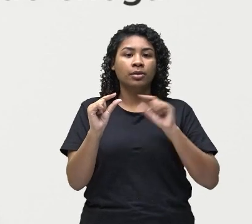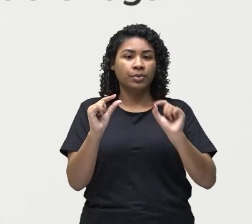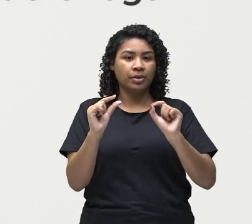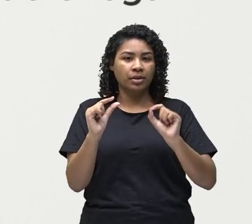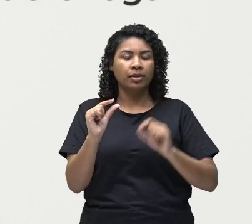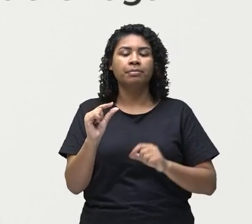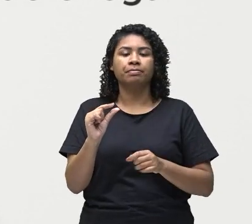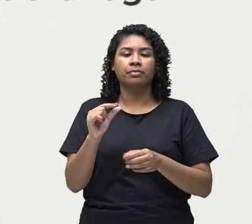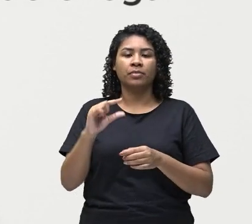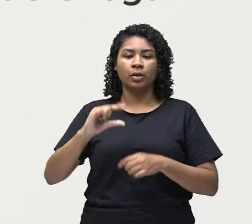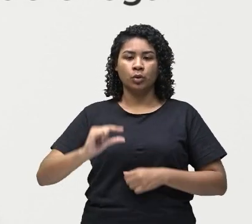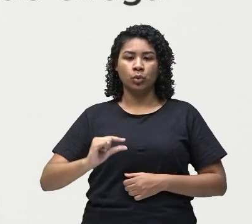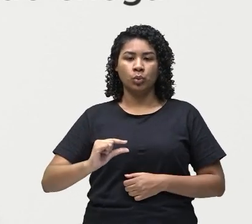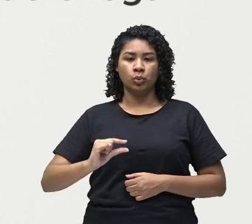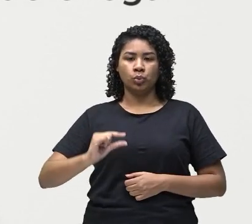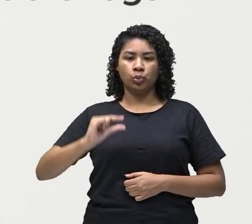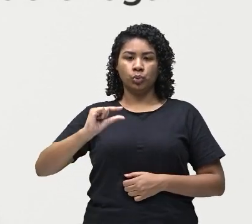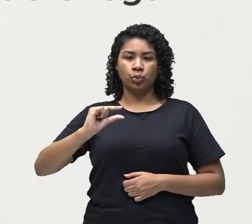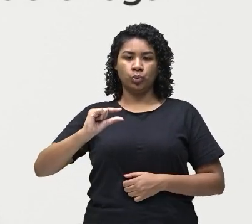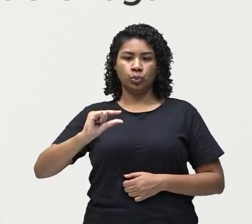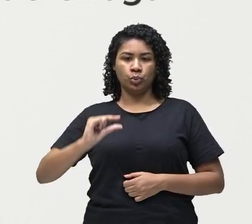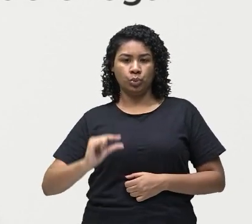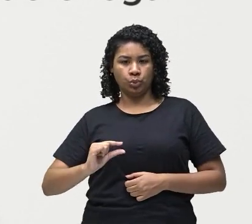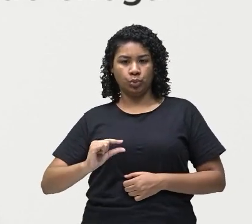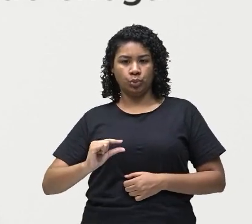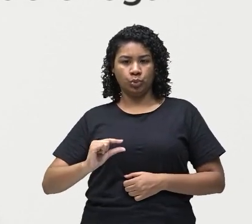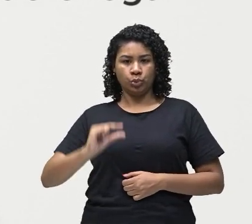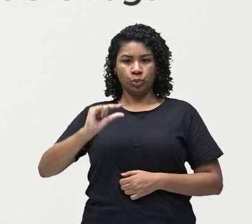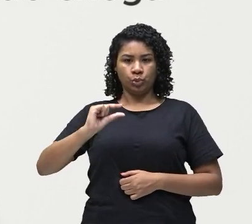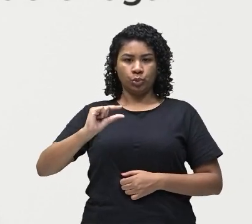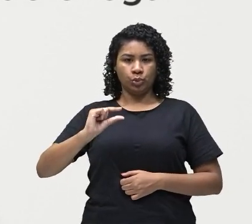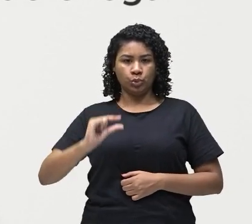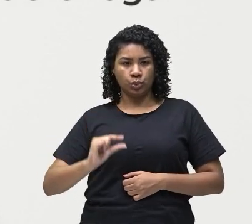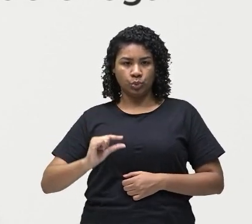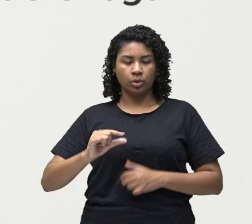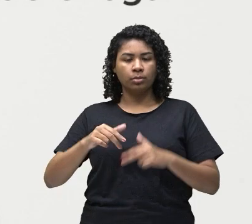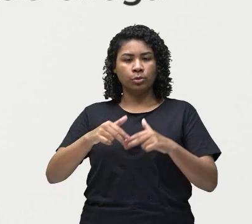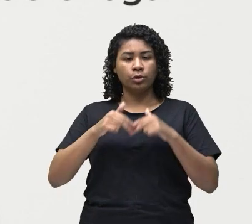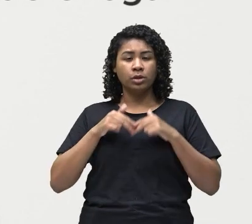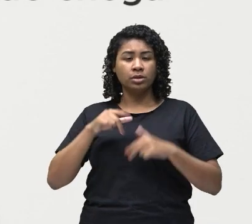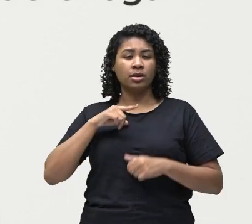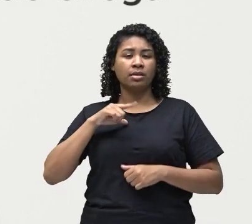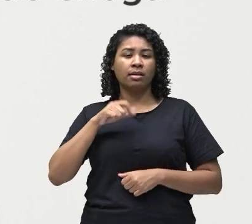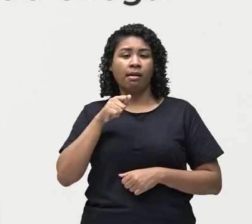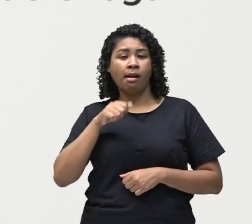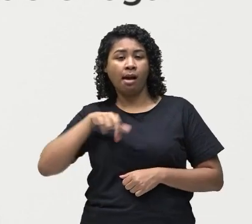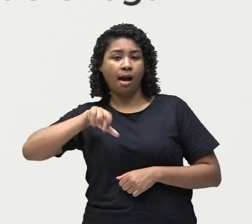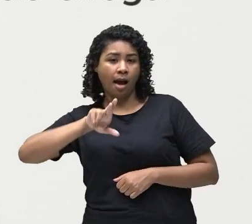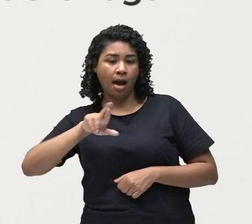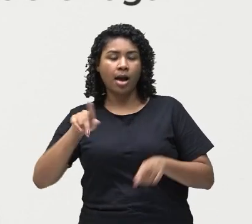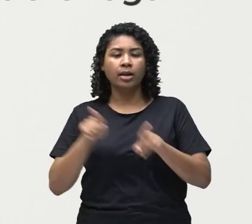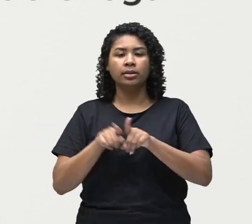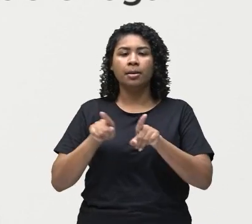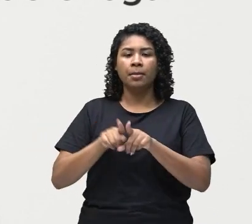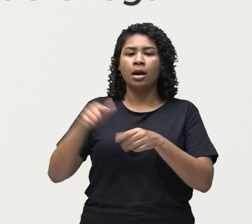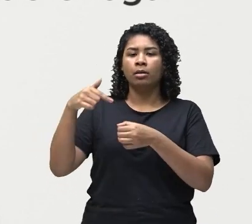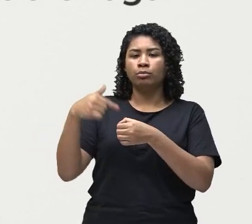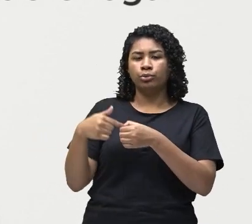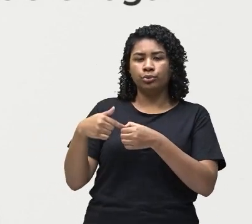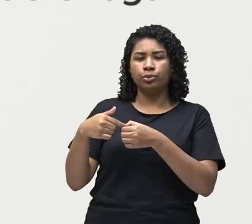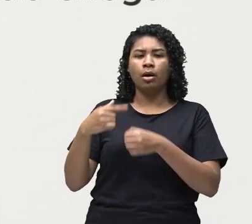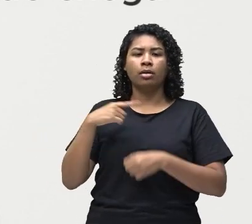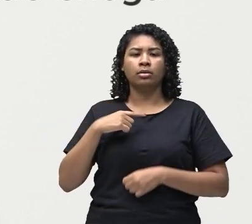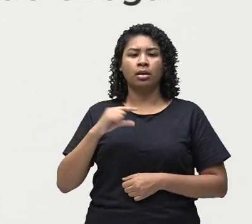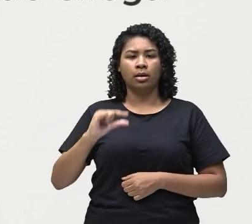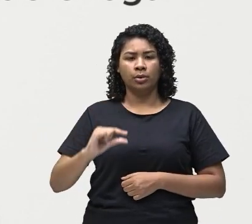sendo puxado pelo eixo uma mistura de ar e vapor de gasolina entra pela